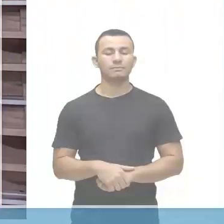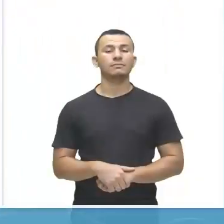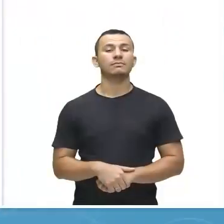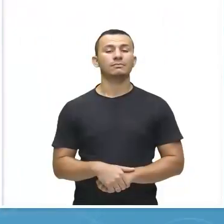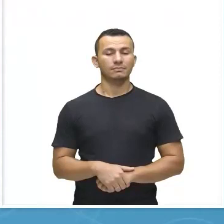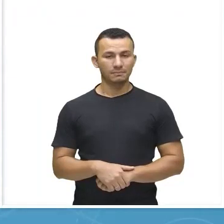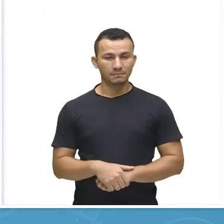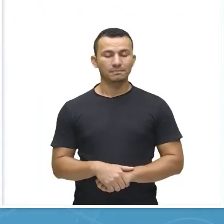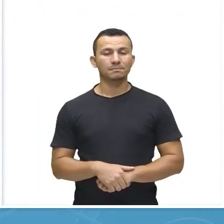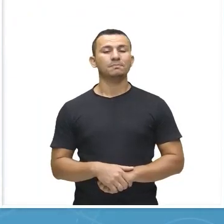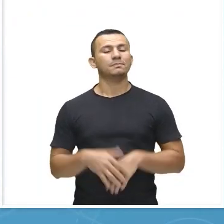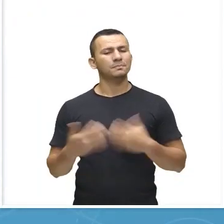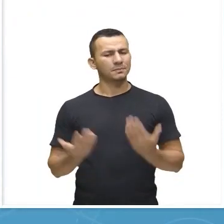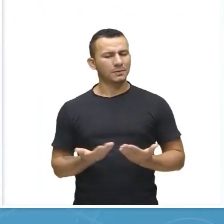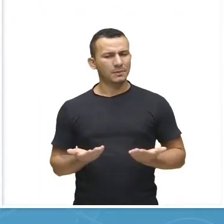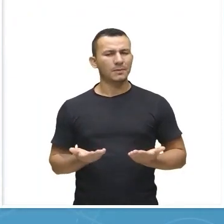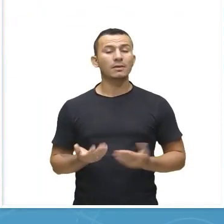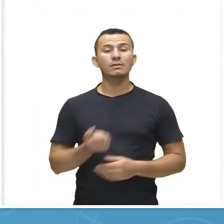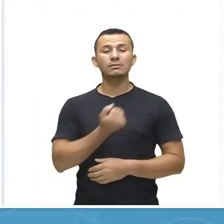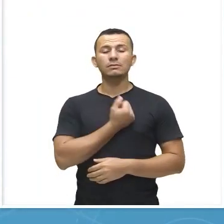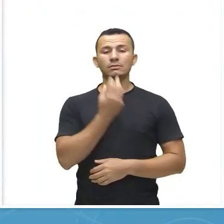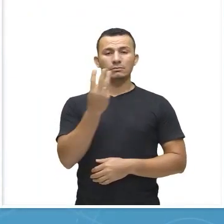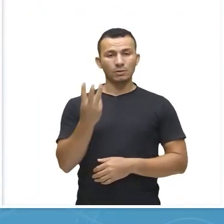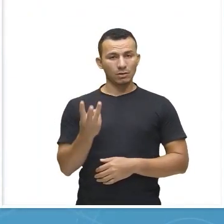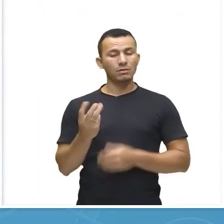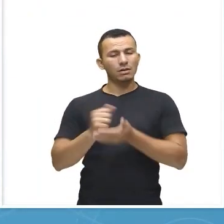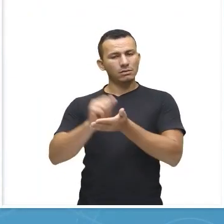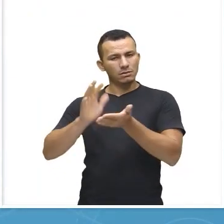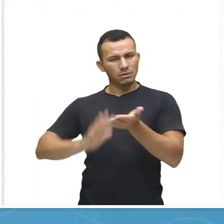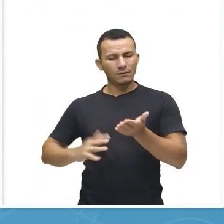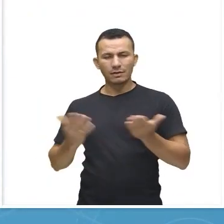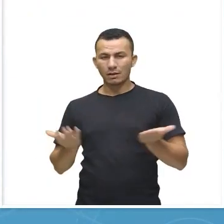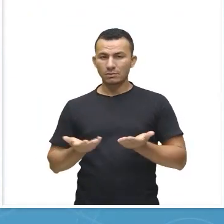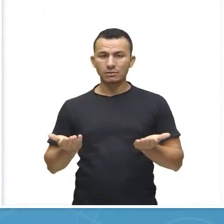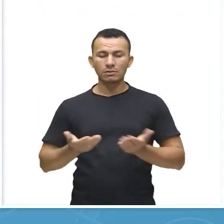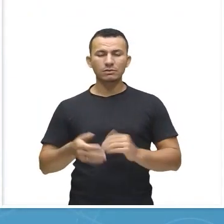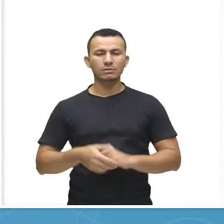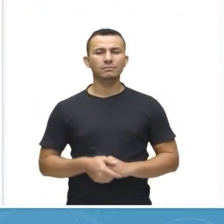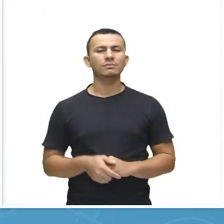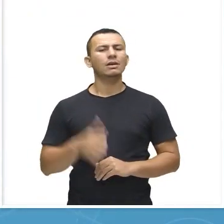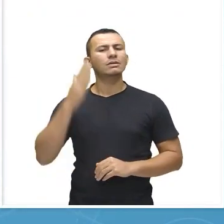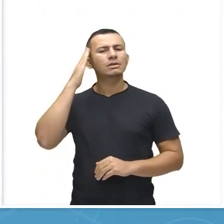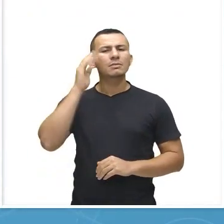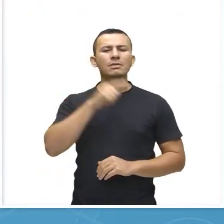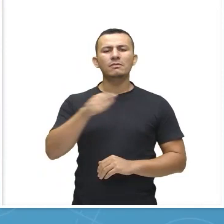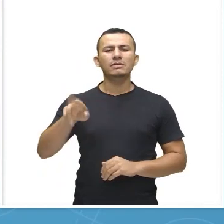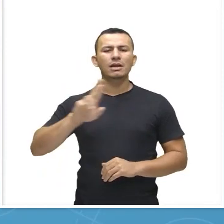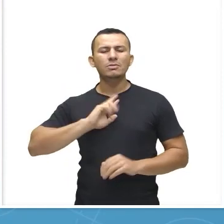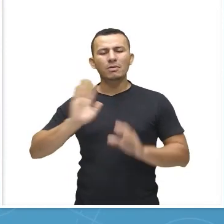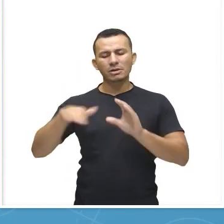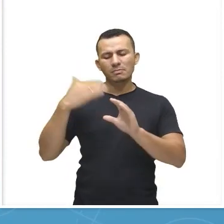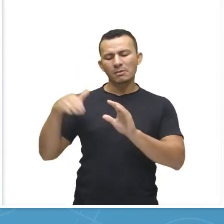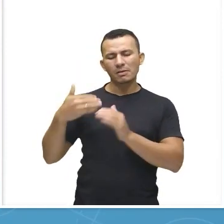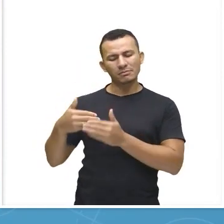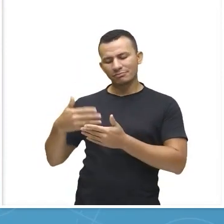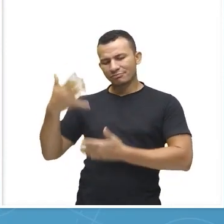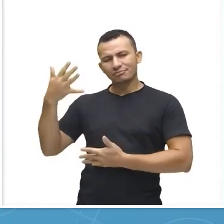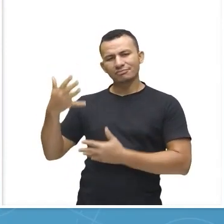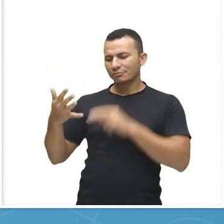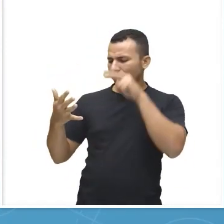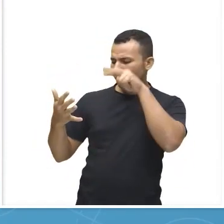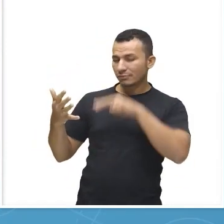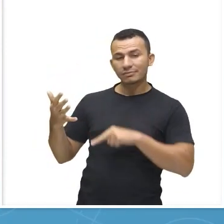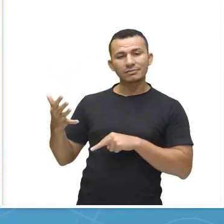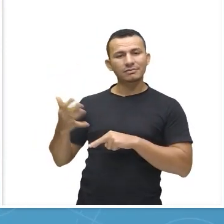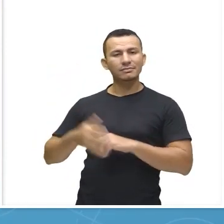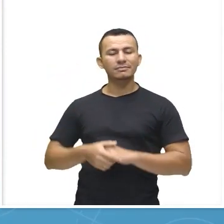Muito bem, pessoal, estamos de volta com a nossa terceira questão do nosso Praticando de hoje. Vamos ver o que vocês comentaram, então, no nosso chat? Vamos